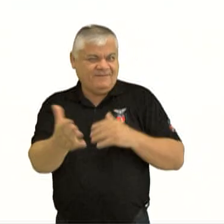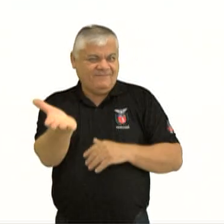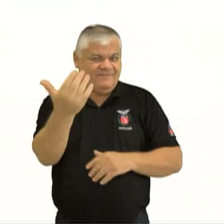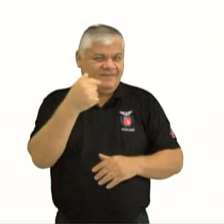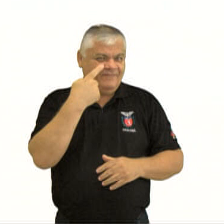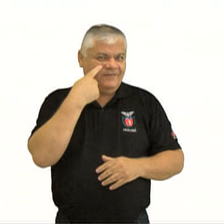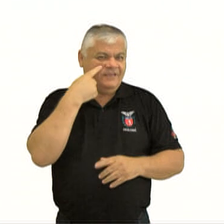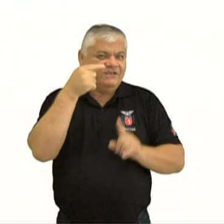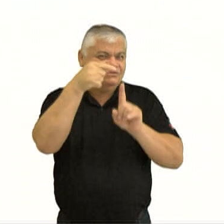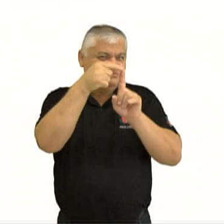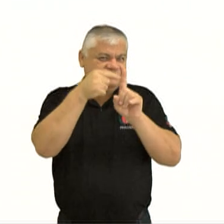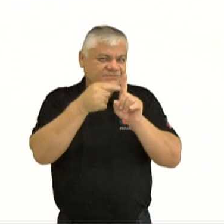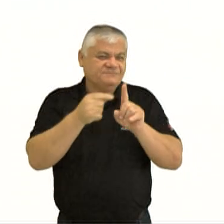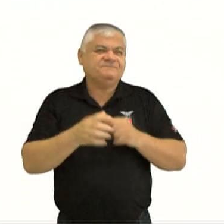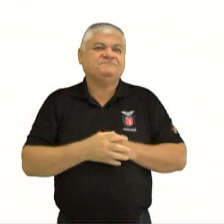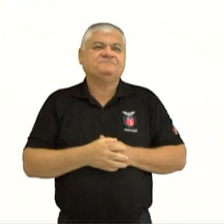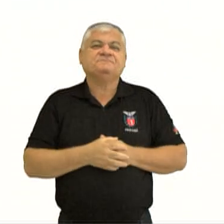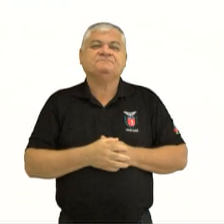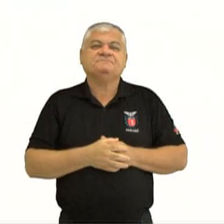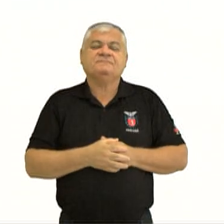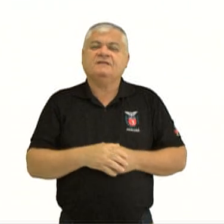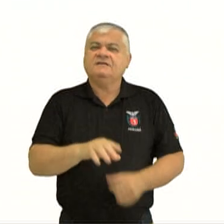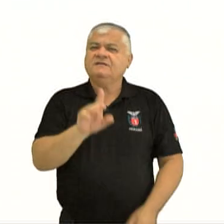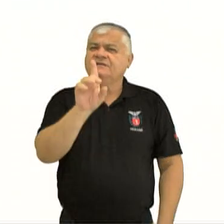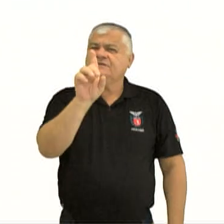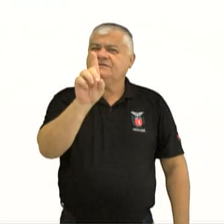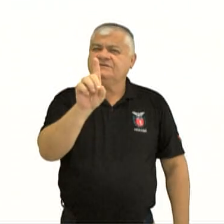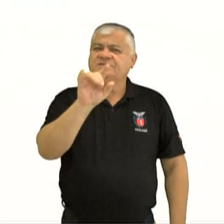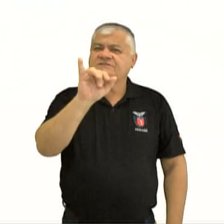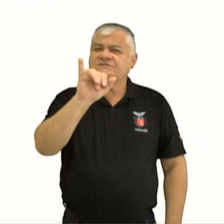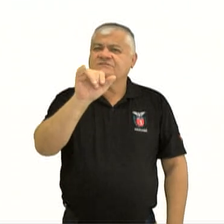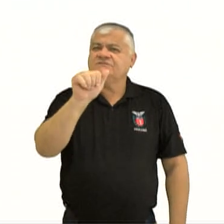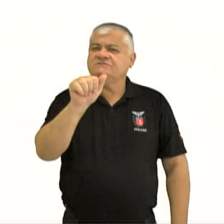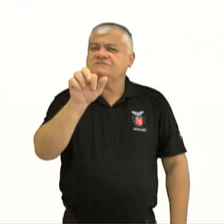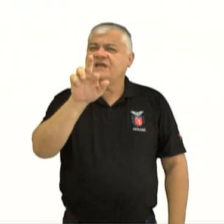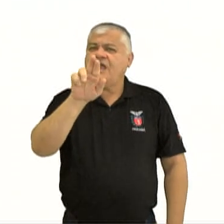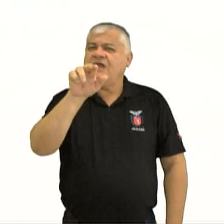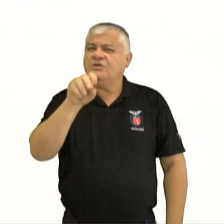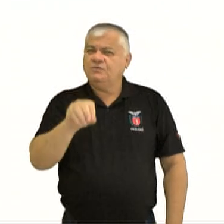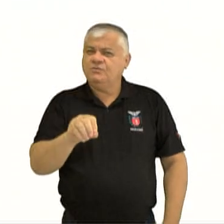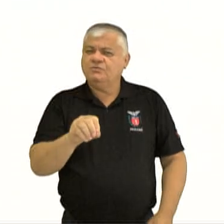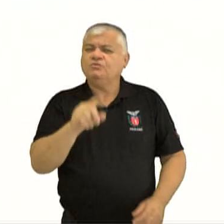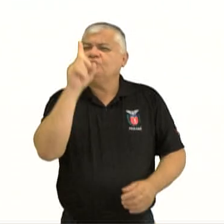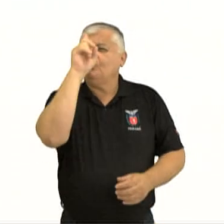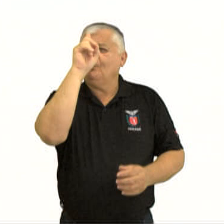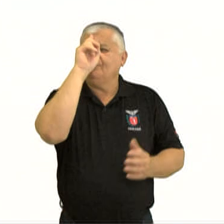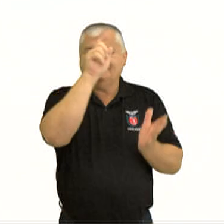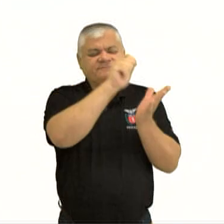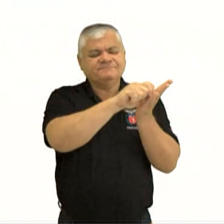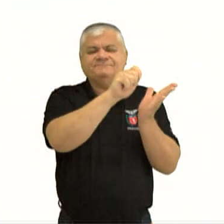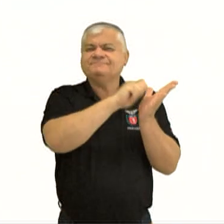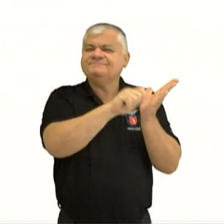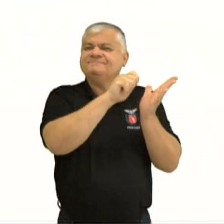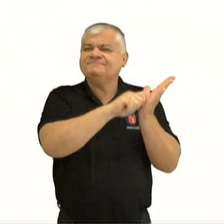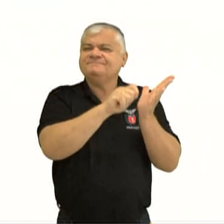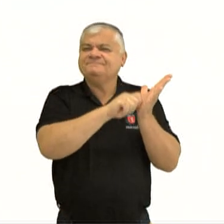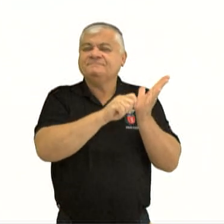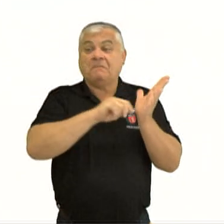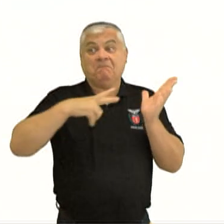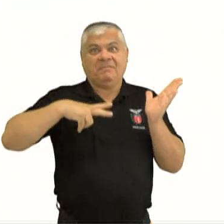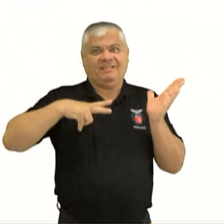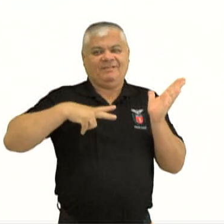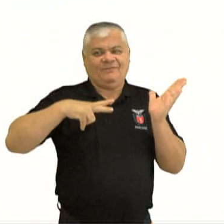os tipos. Um diário, onde você escreve as suas confidências. Ai, ai, ai, hein? Se alguém pega esse diário.